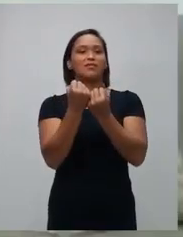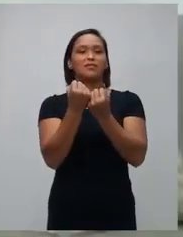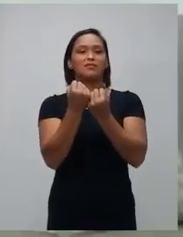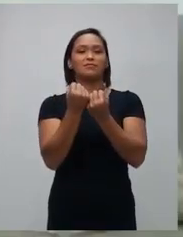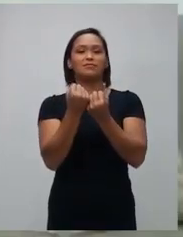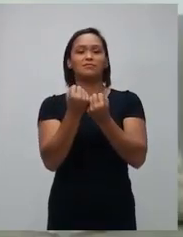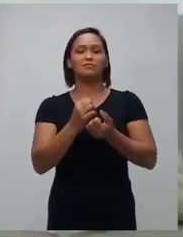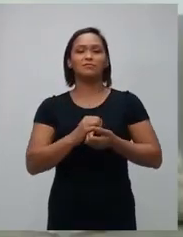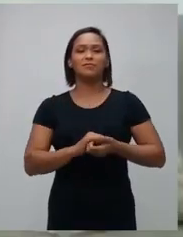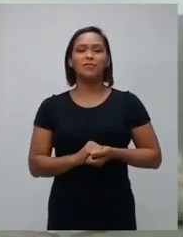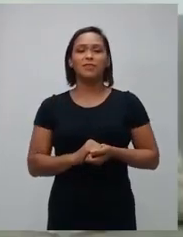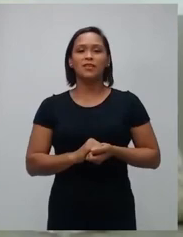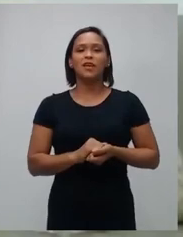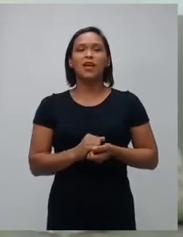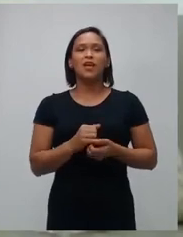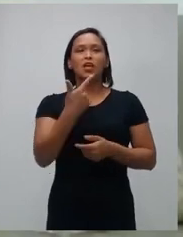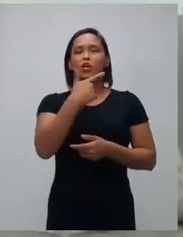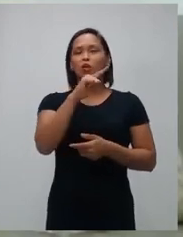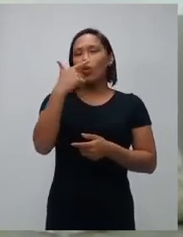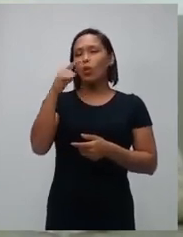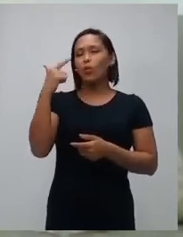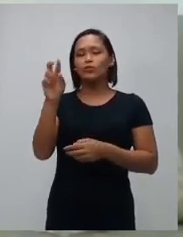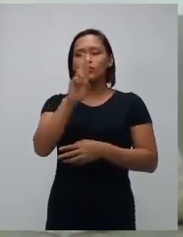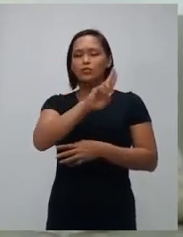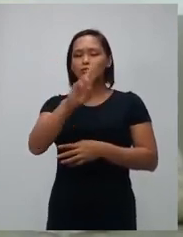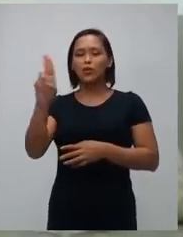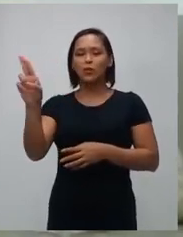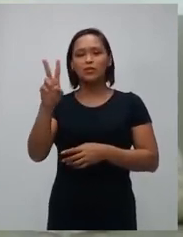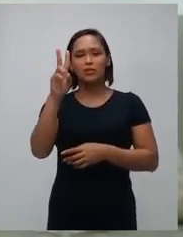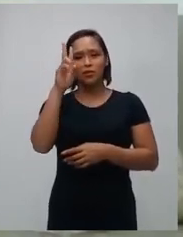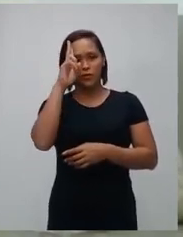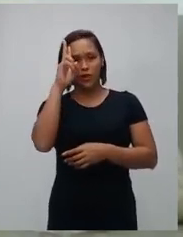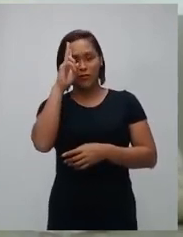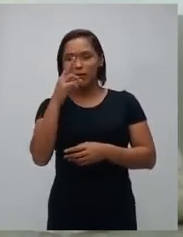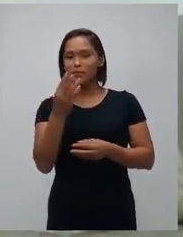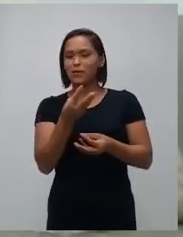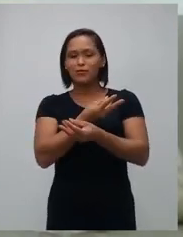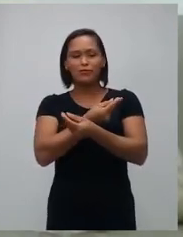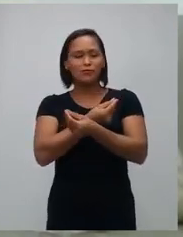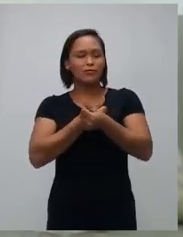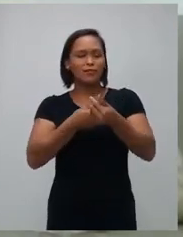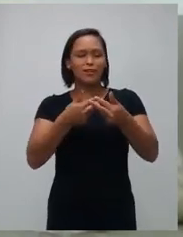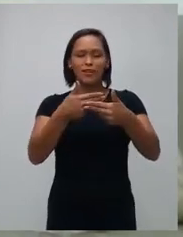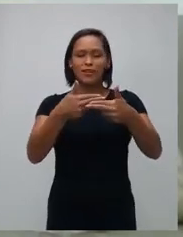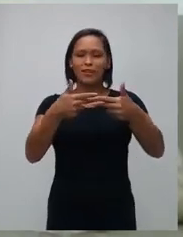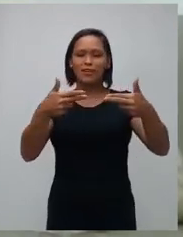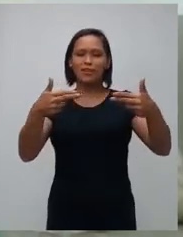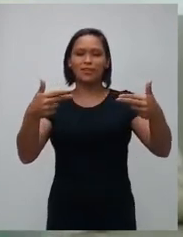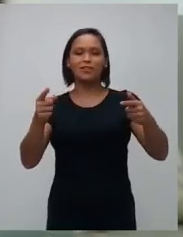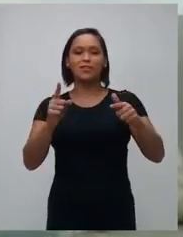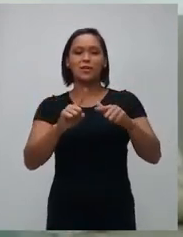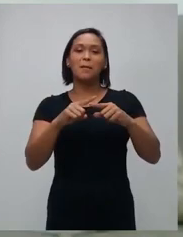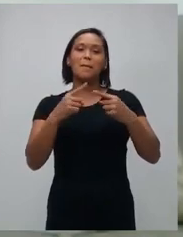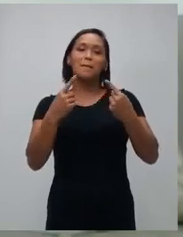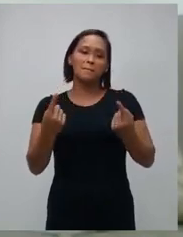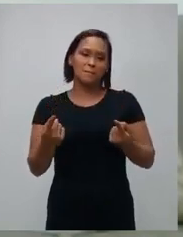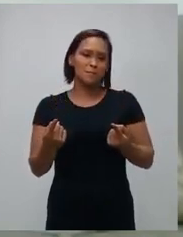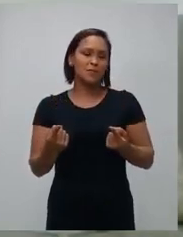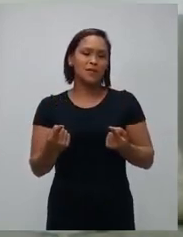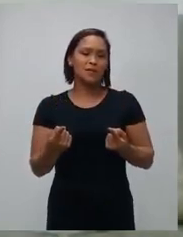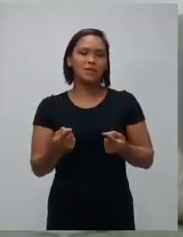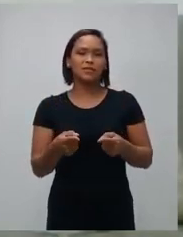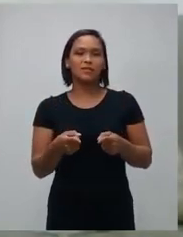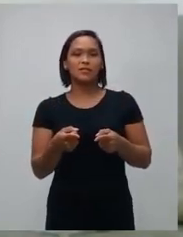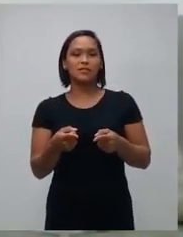No encerramento do seminário, a assessora de gestão socioambiental do STJ fez um balanço do evento. A nossa audiência, mais